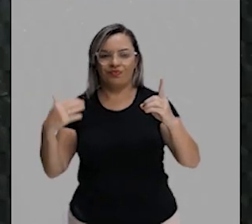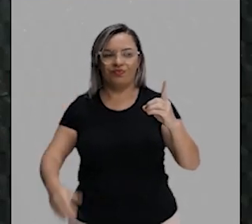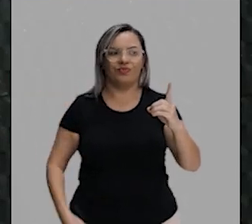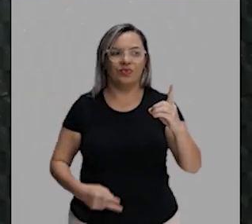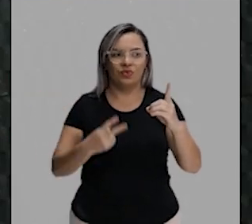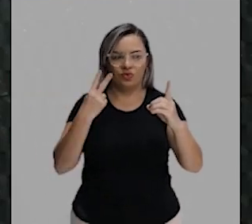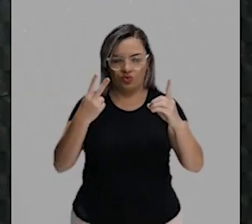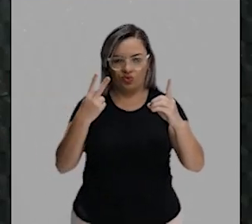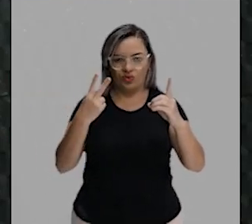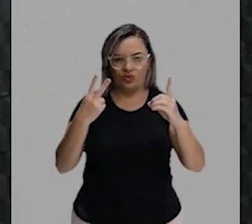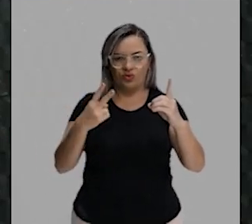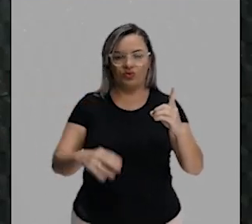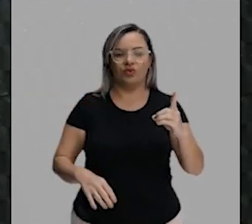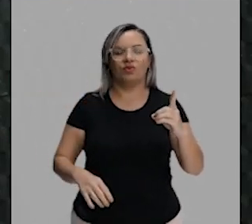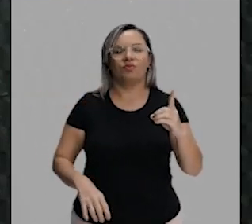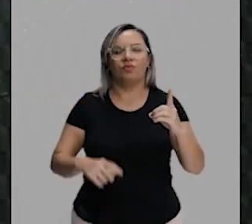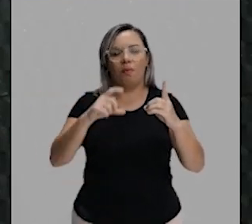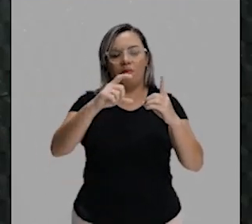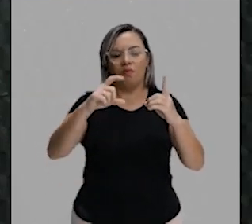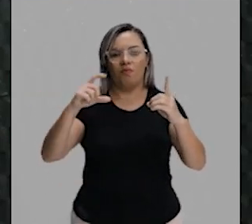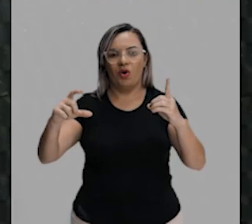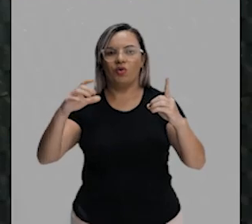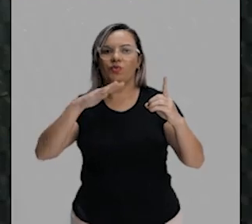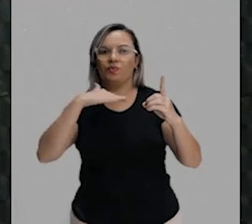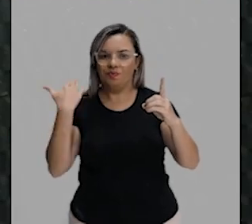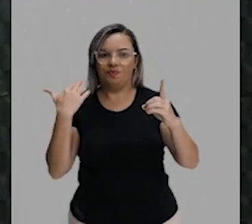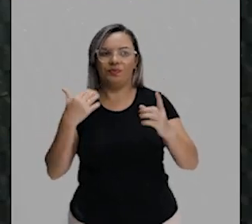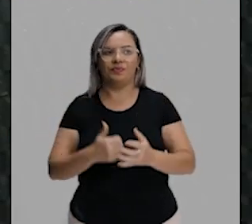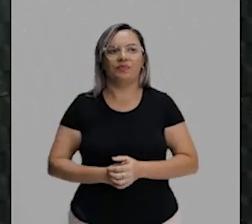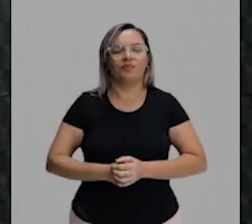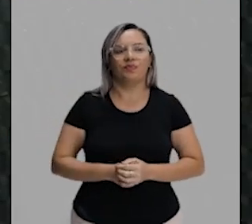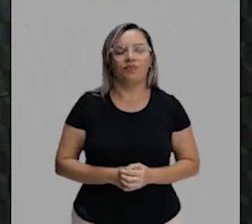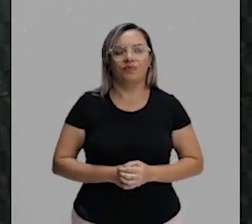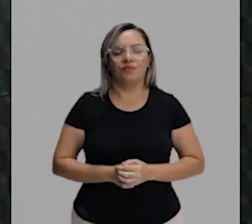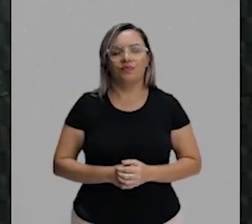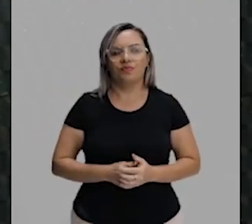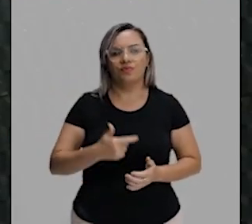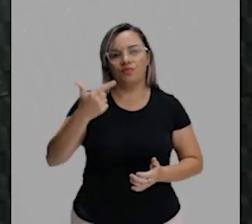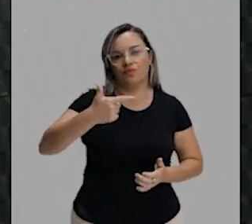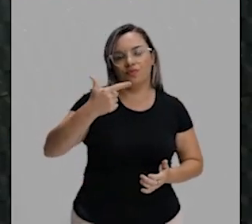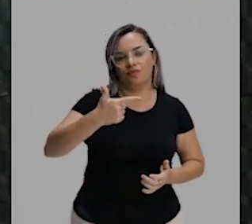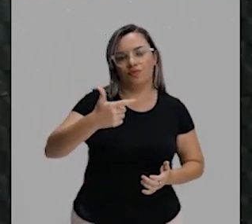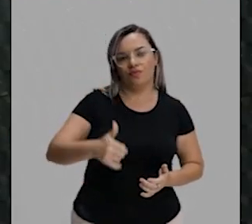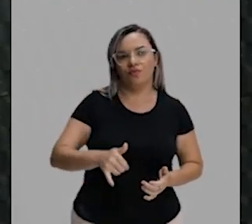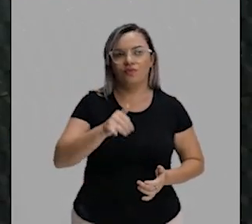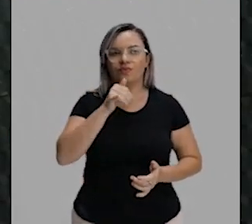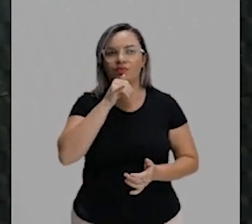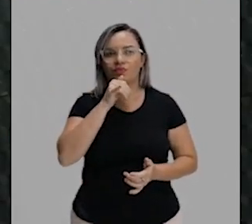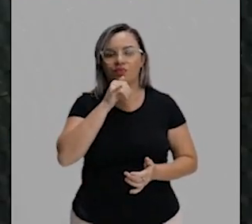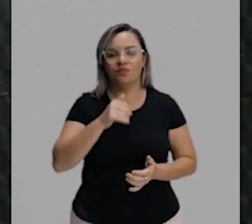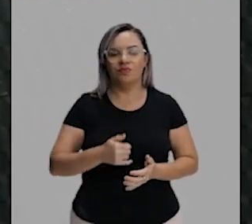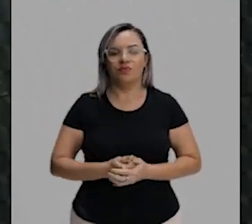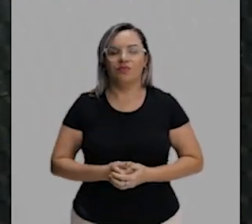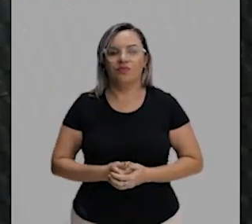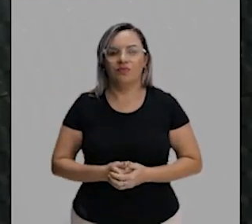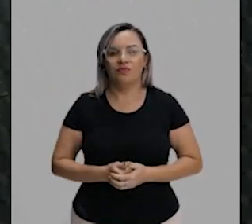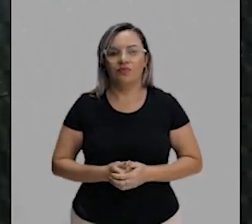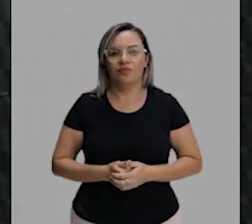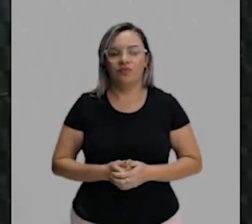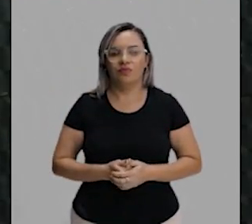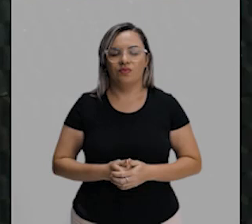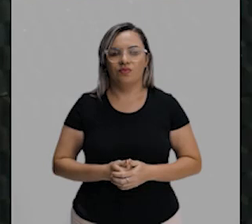é letal recessivo. Ok? Vamos aqui para o segundo exemplo. Tá? O segundo